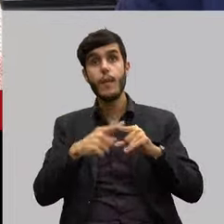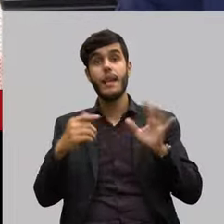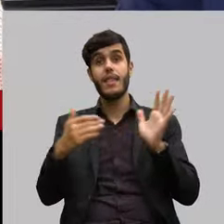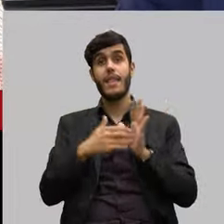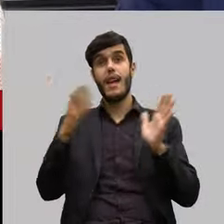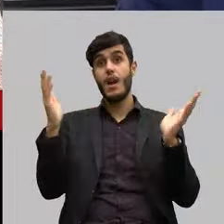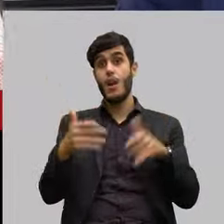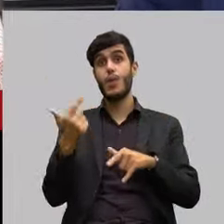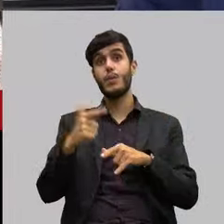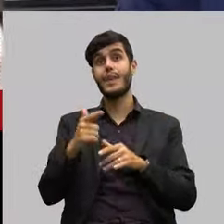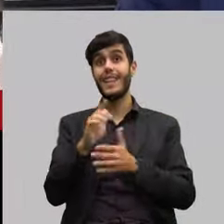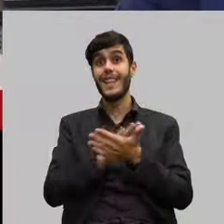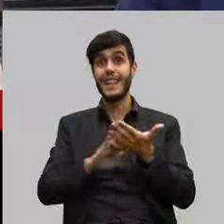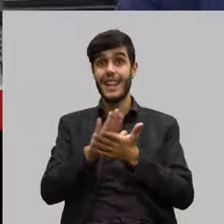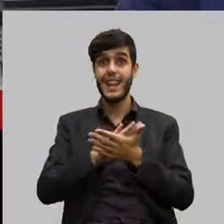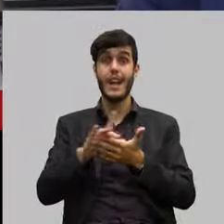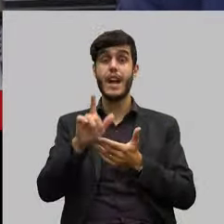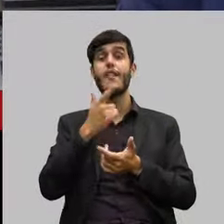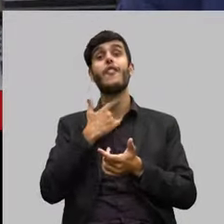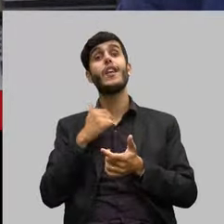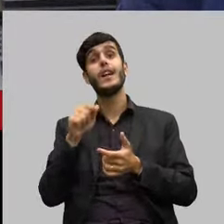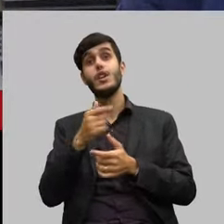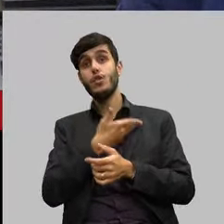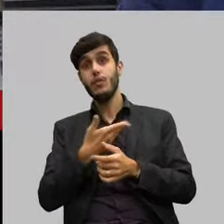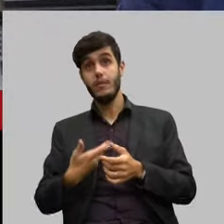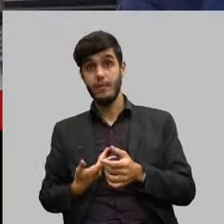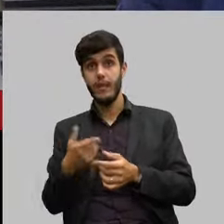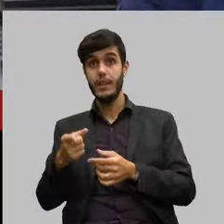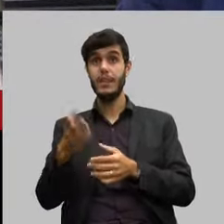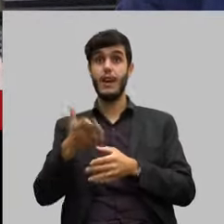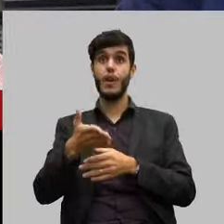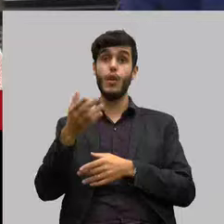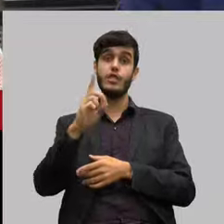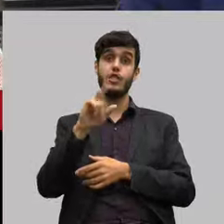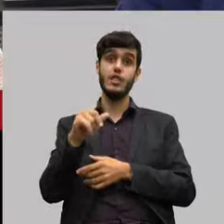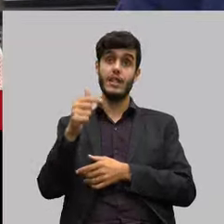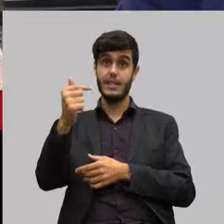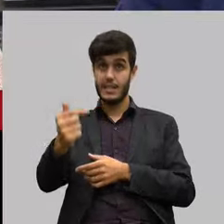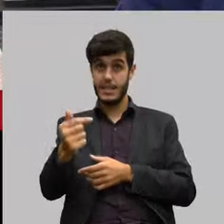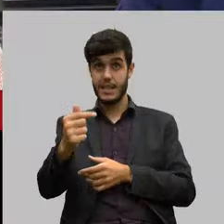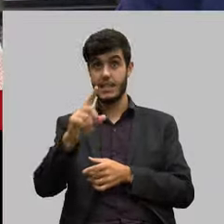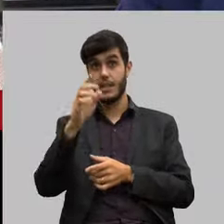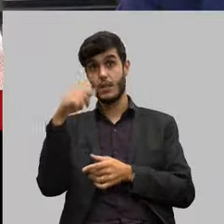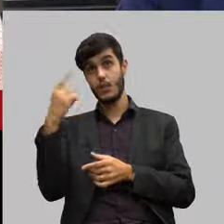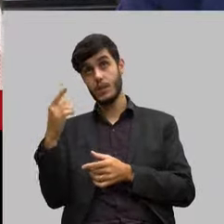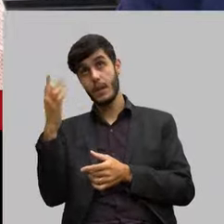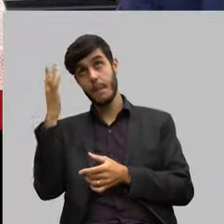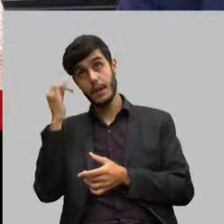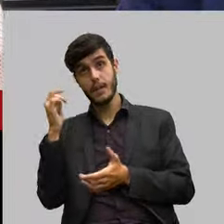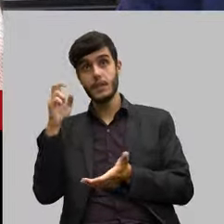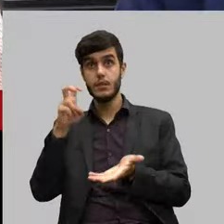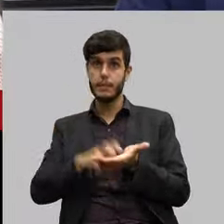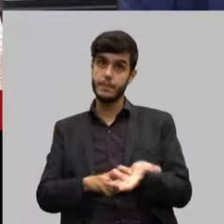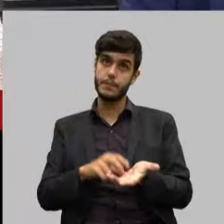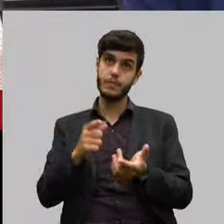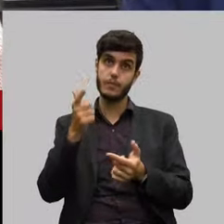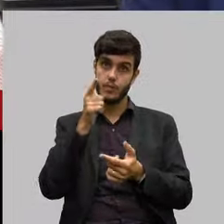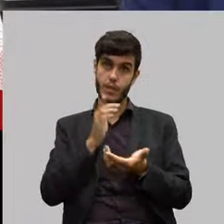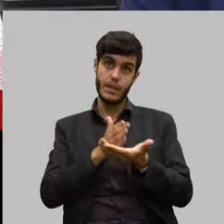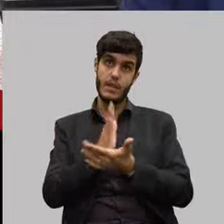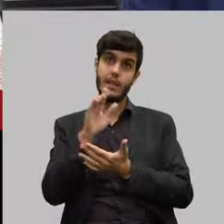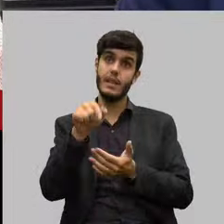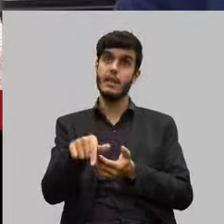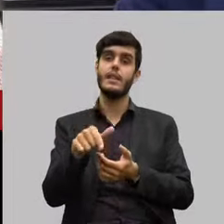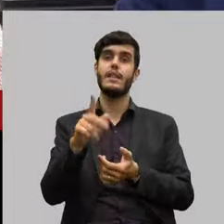a vontade do governo que é enorme tanto é que tá marcado uma reunião para agora os dia 7 tá marcado outra para amanhã de manhã para avançar com o projeto do ipseng